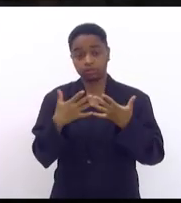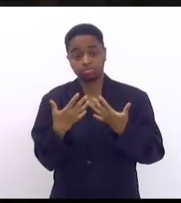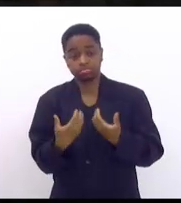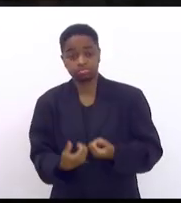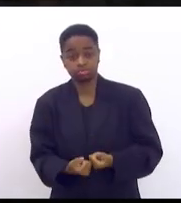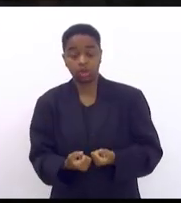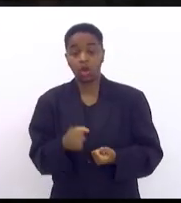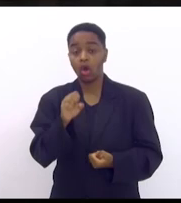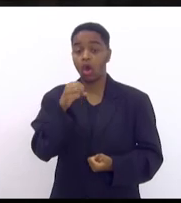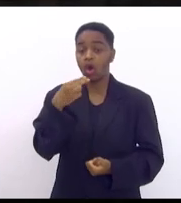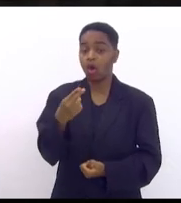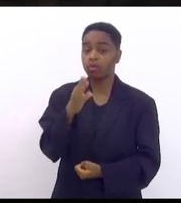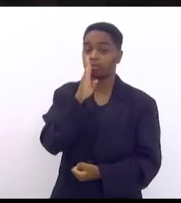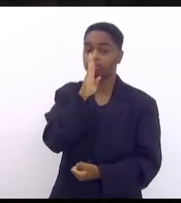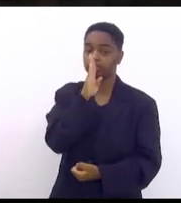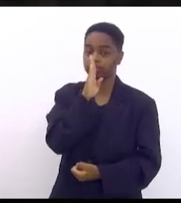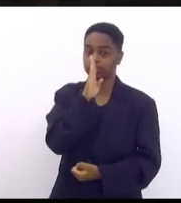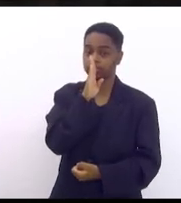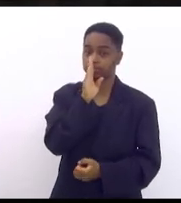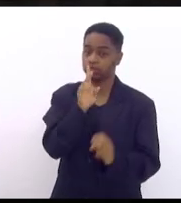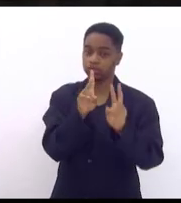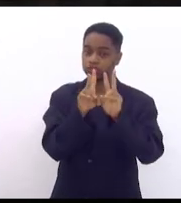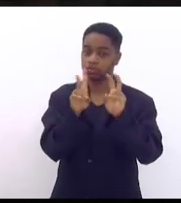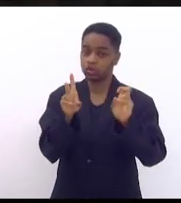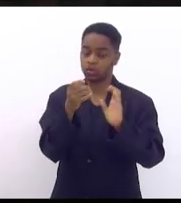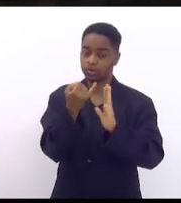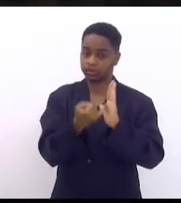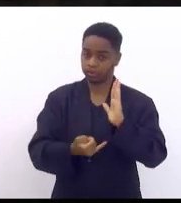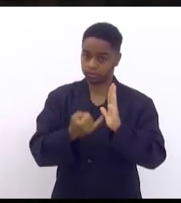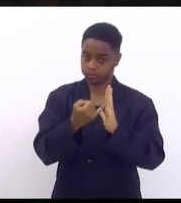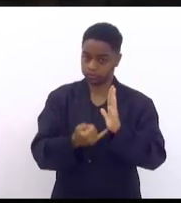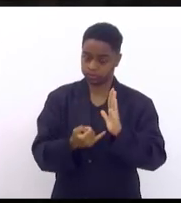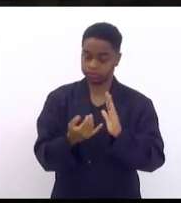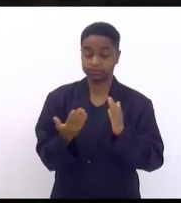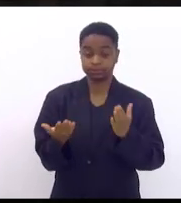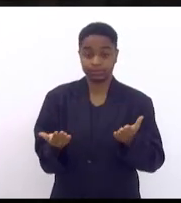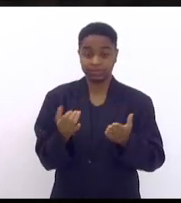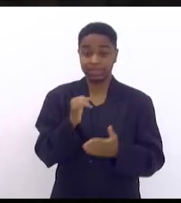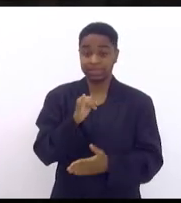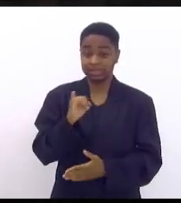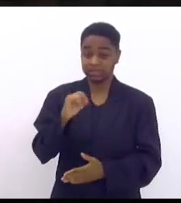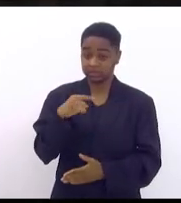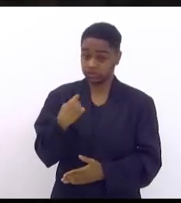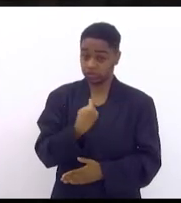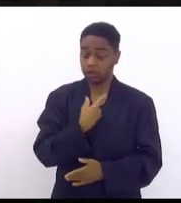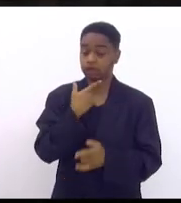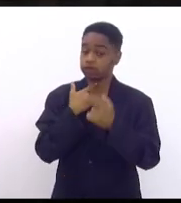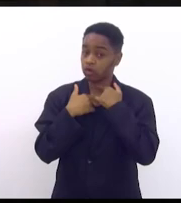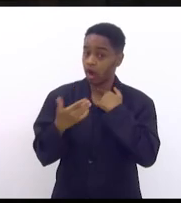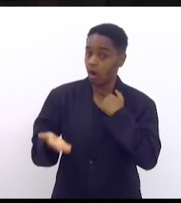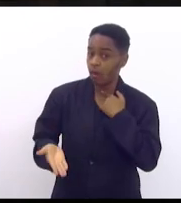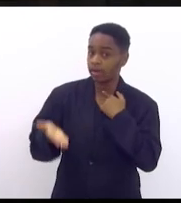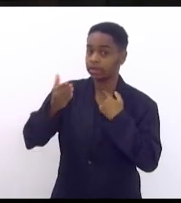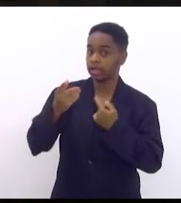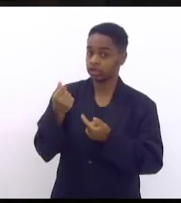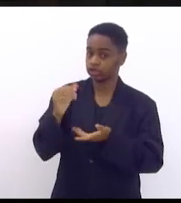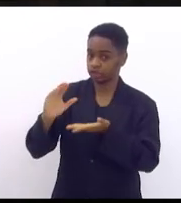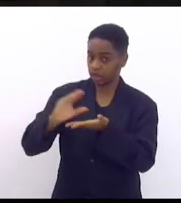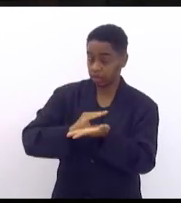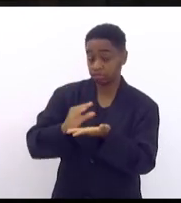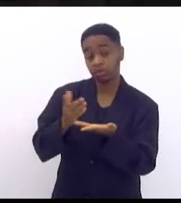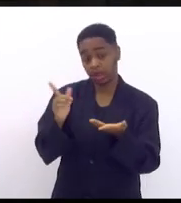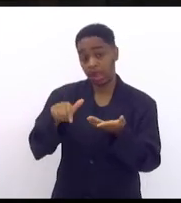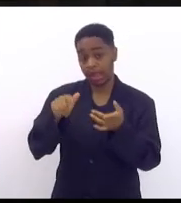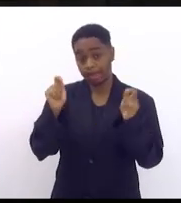em silêncio em relação a essa questão. Se a gente quer aumentar a receita, essa é uma